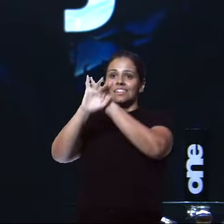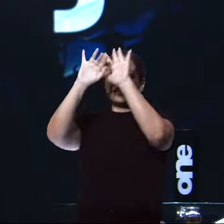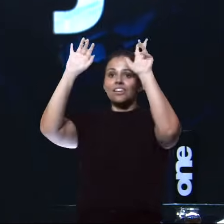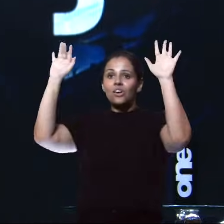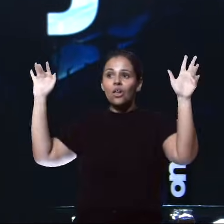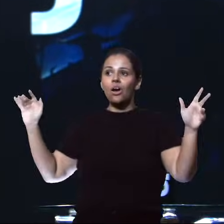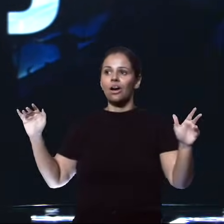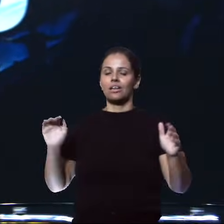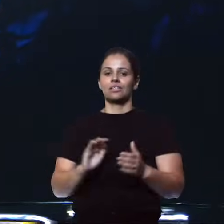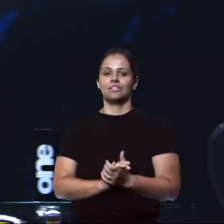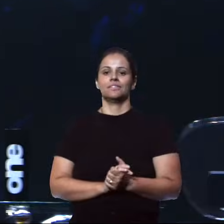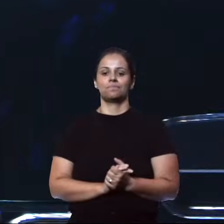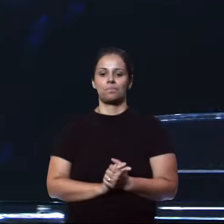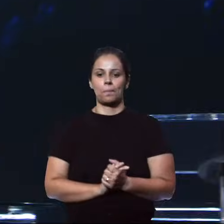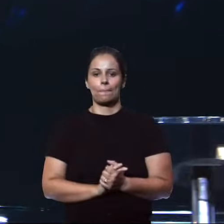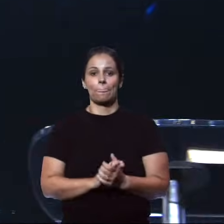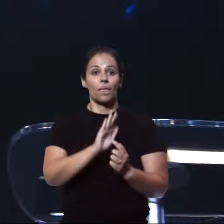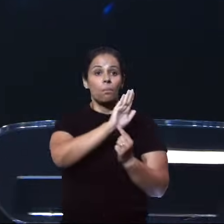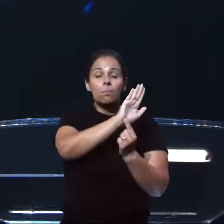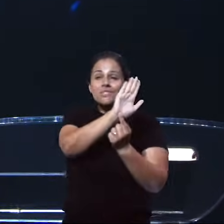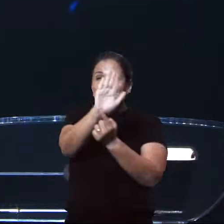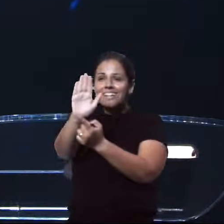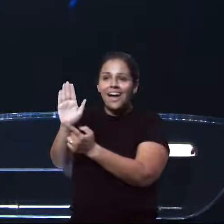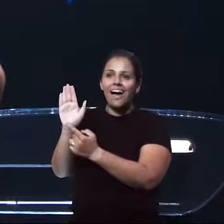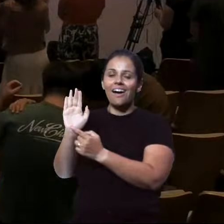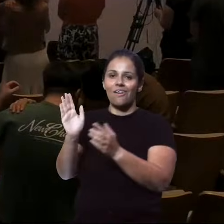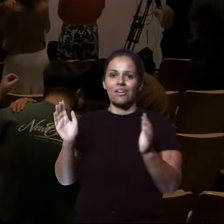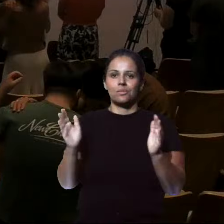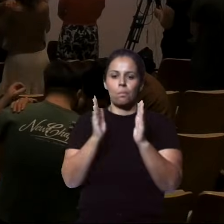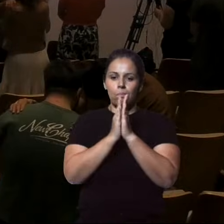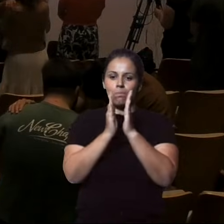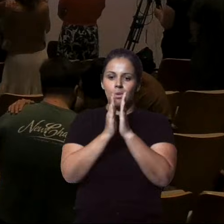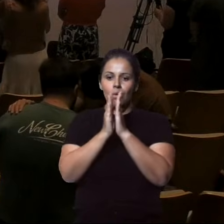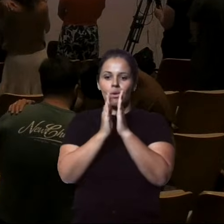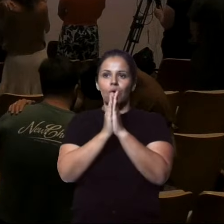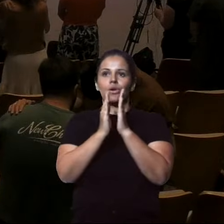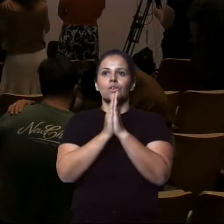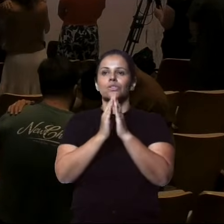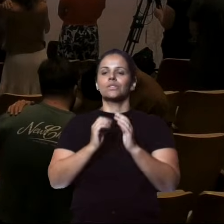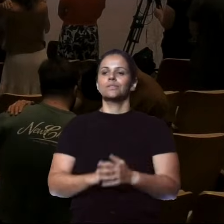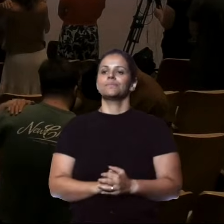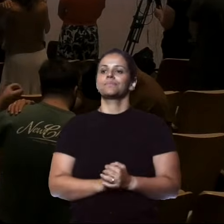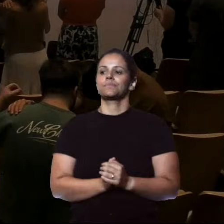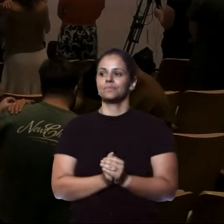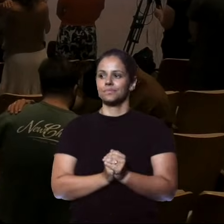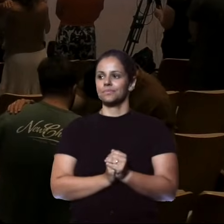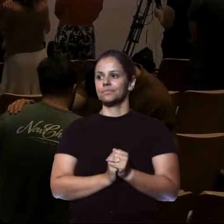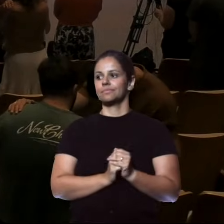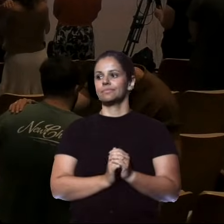Comunicação mostra esse povo orando. Olha que bênção que está isso aqui. Glória a Deus.